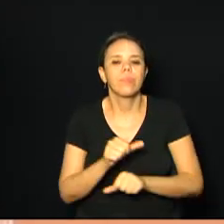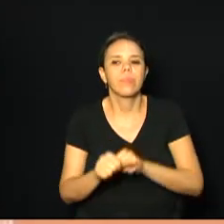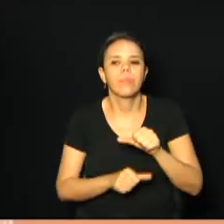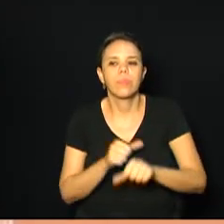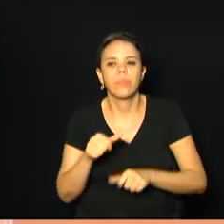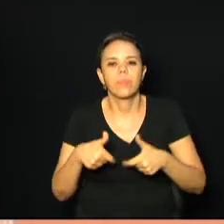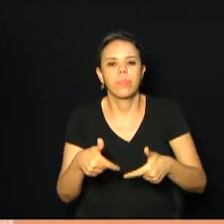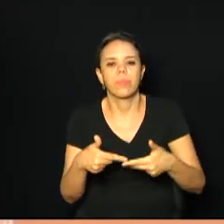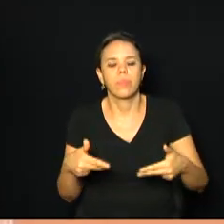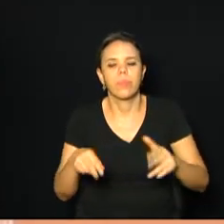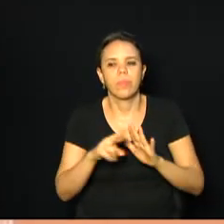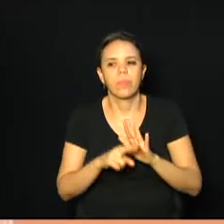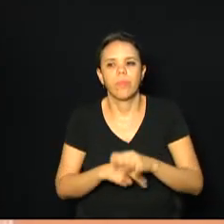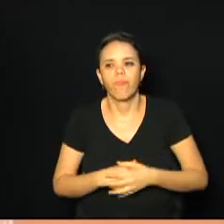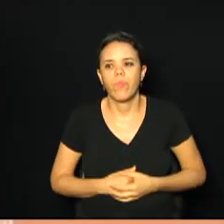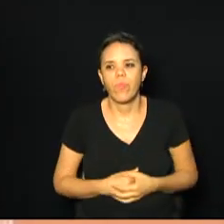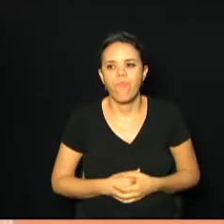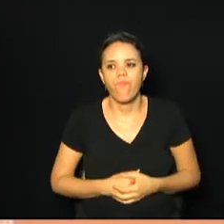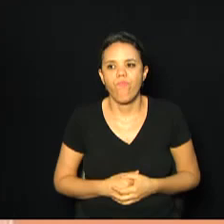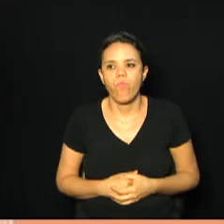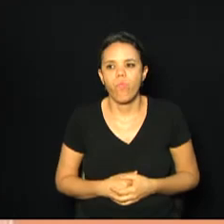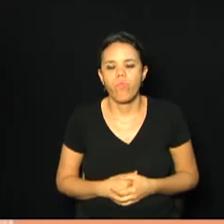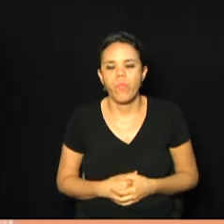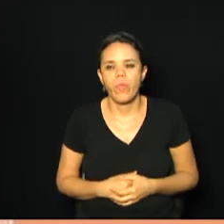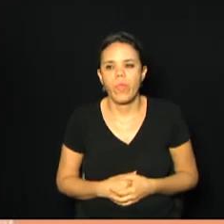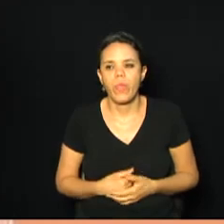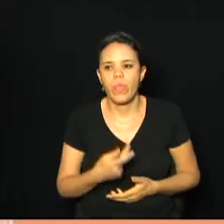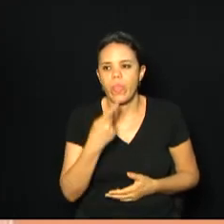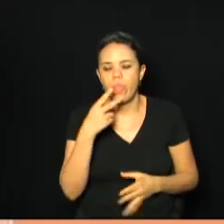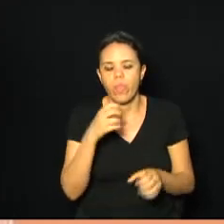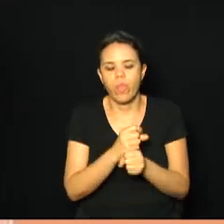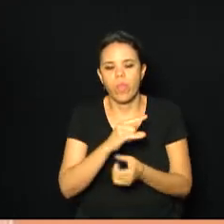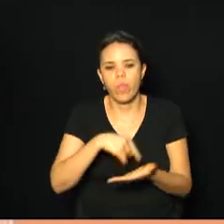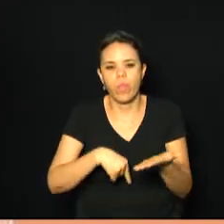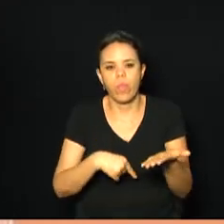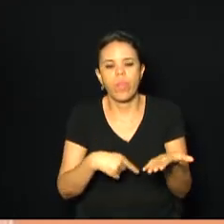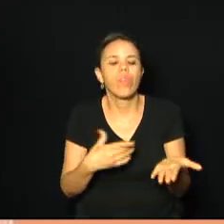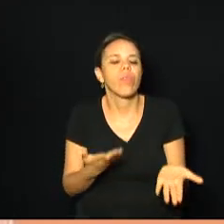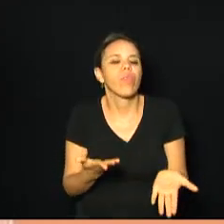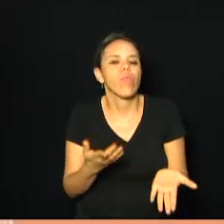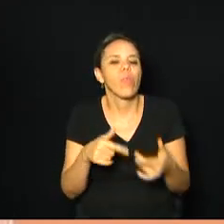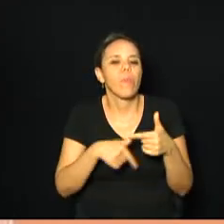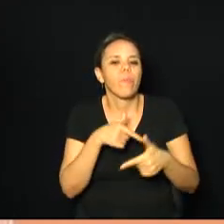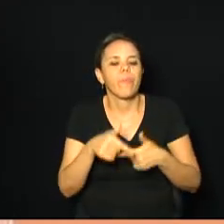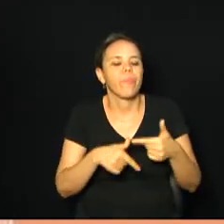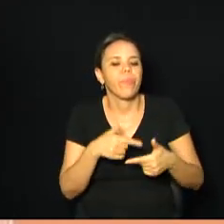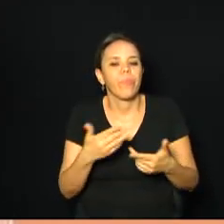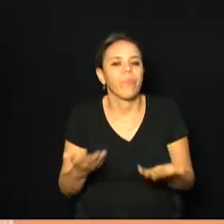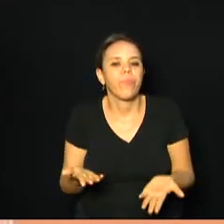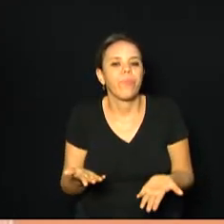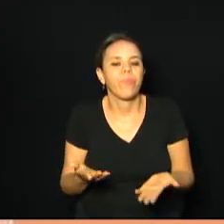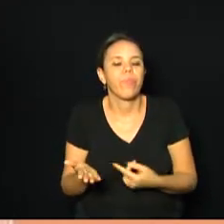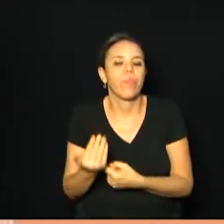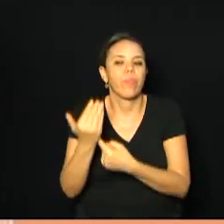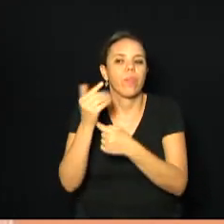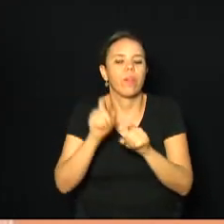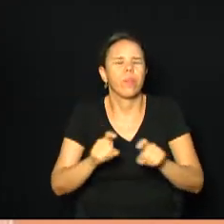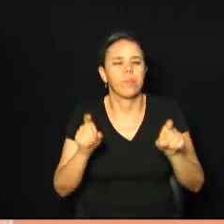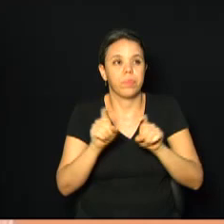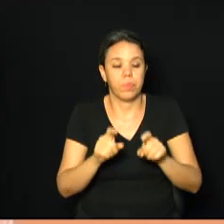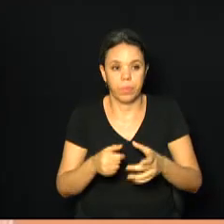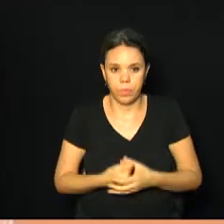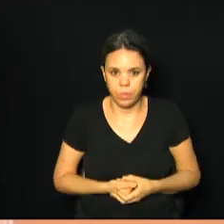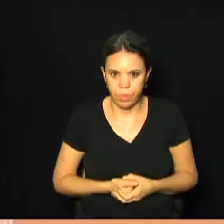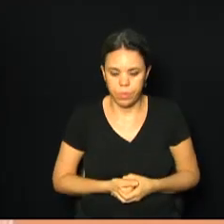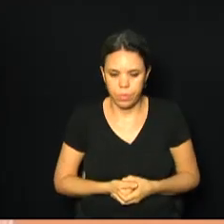em procedimentos, como que eu citei da nota fiscal? Você que trabalha com a tecnologia da informação,